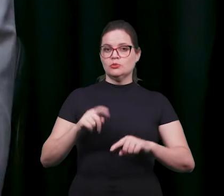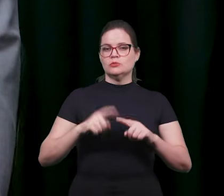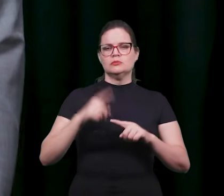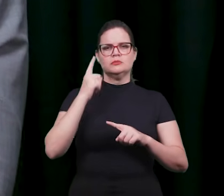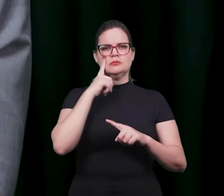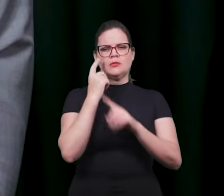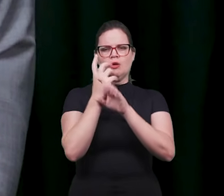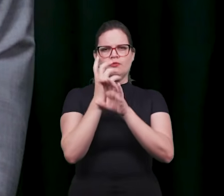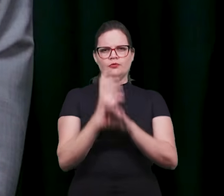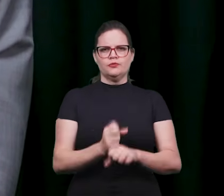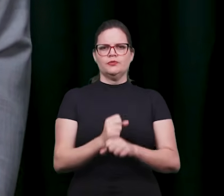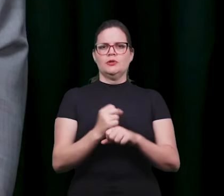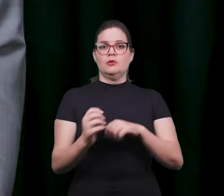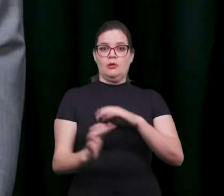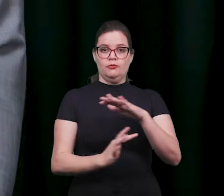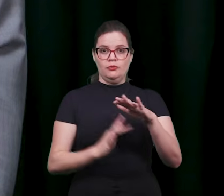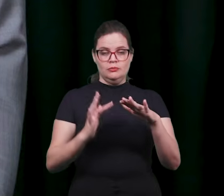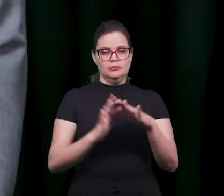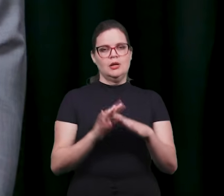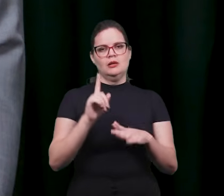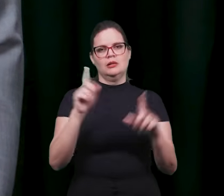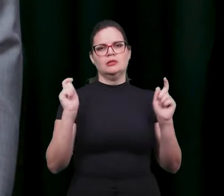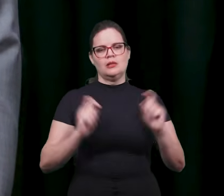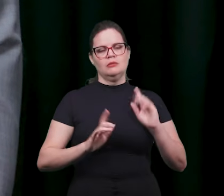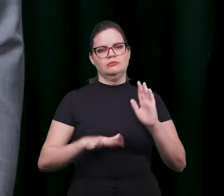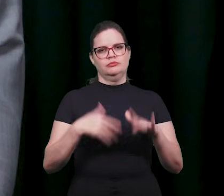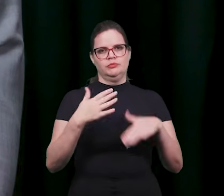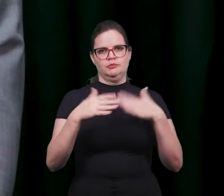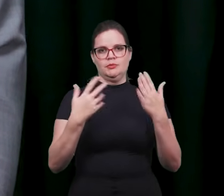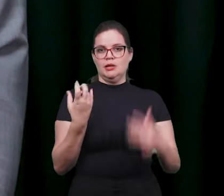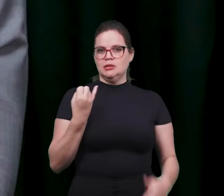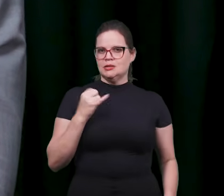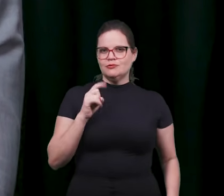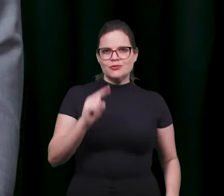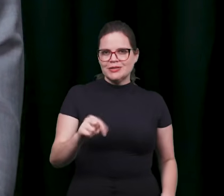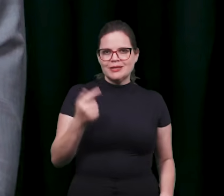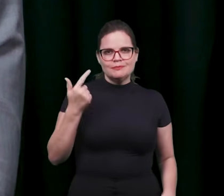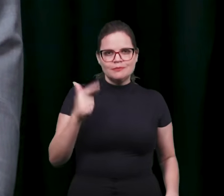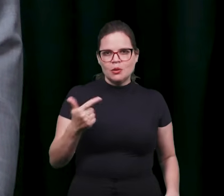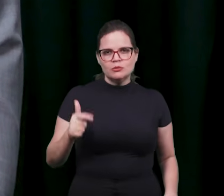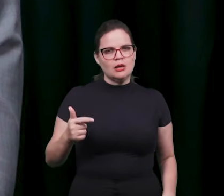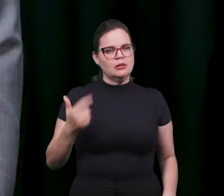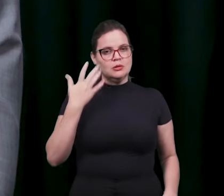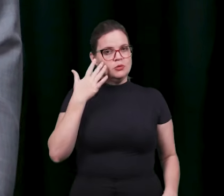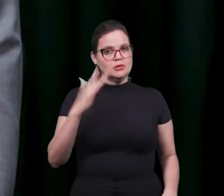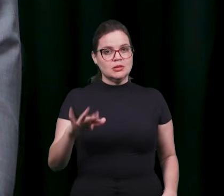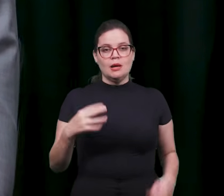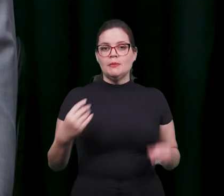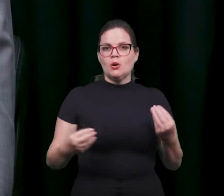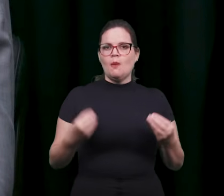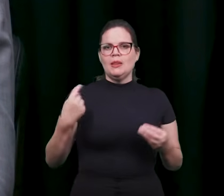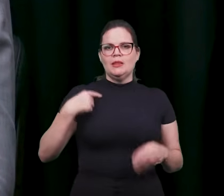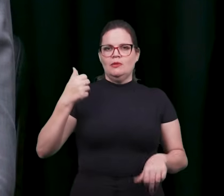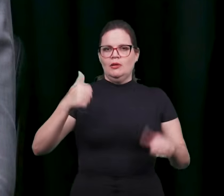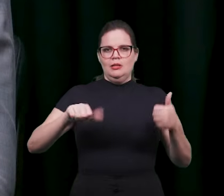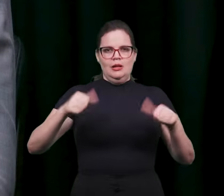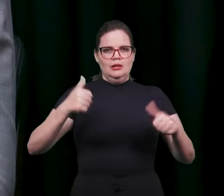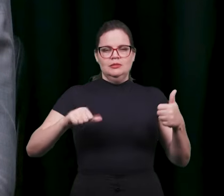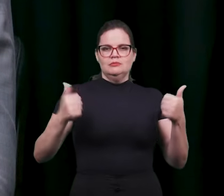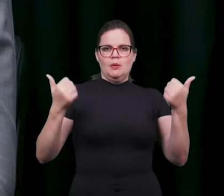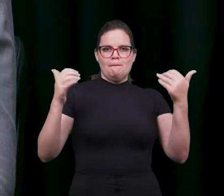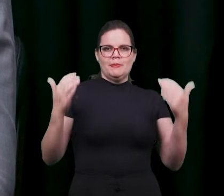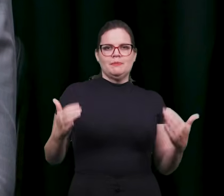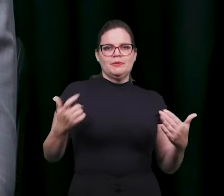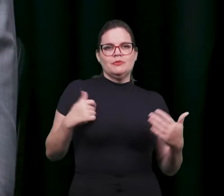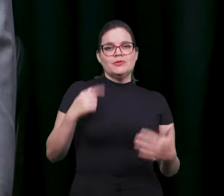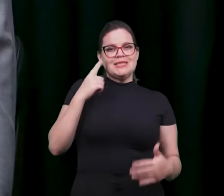correta, inclusive com a formalização, aí você tem como crescer. Se você não mensura o seu produto, você acha